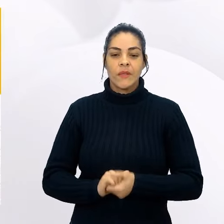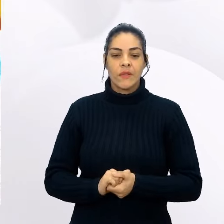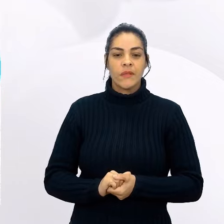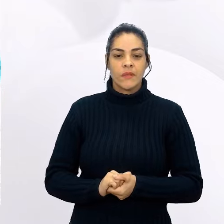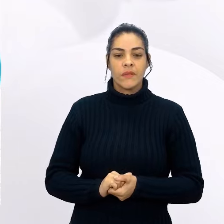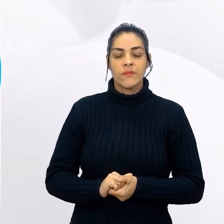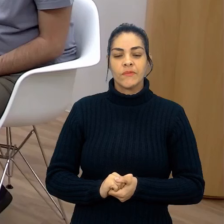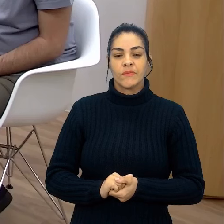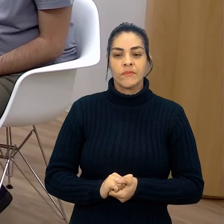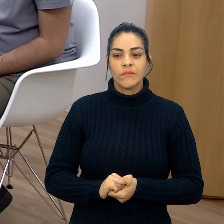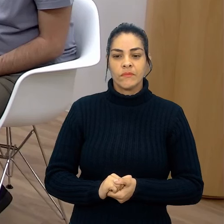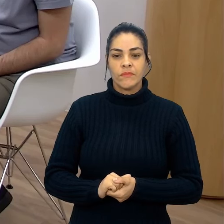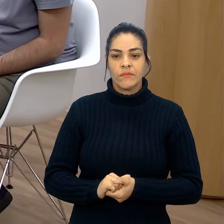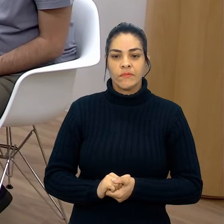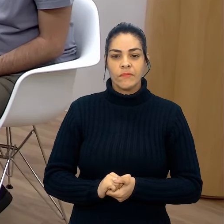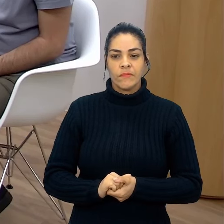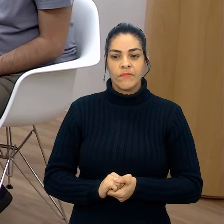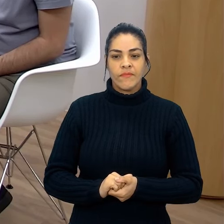para o diário de bordo?